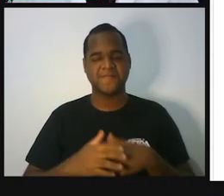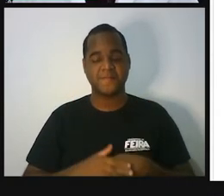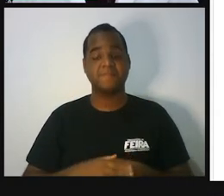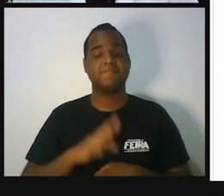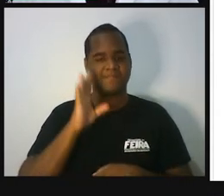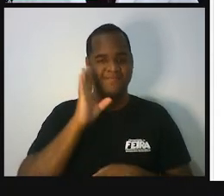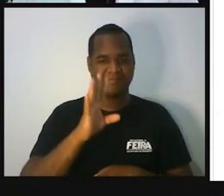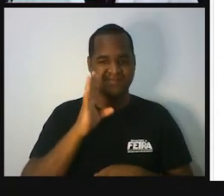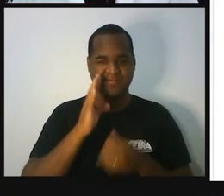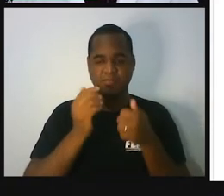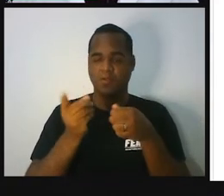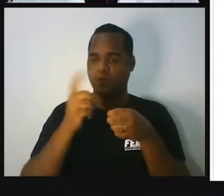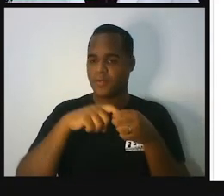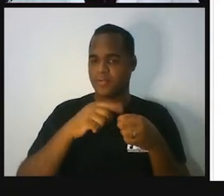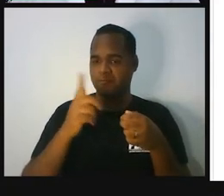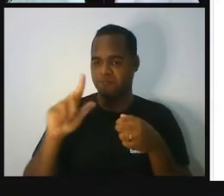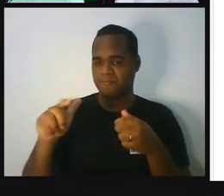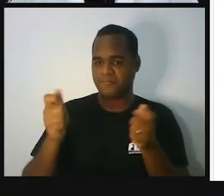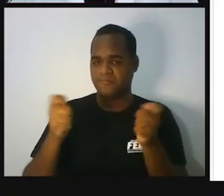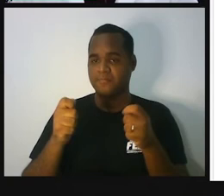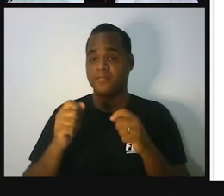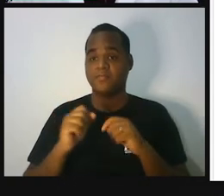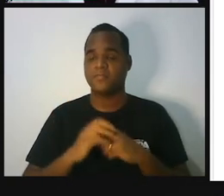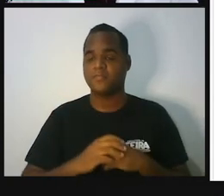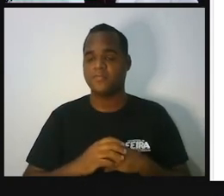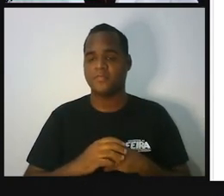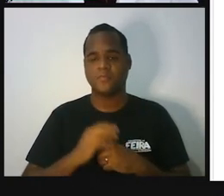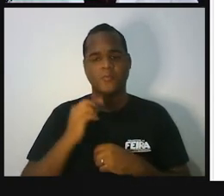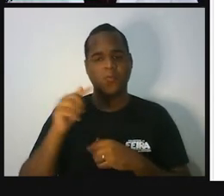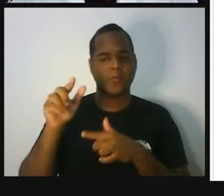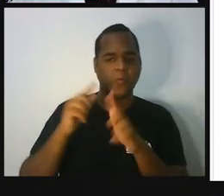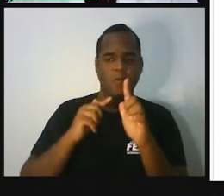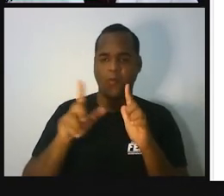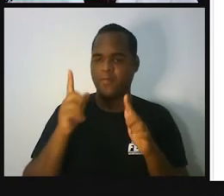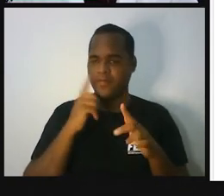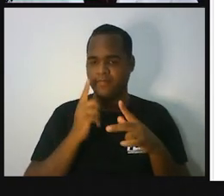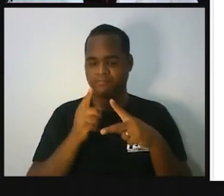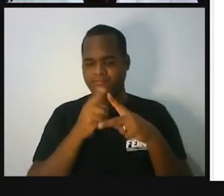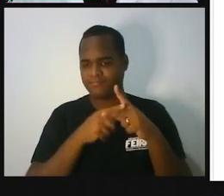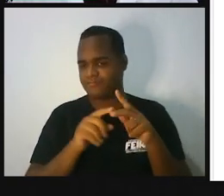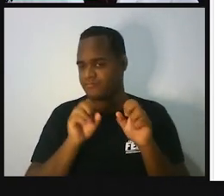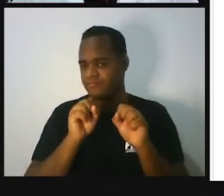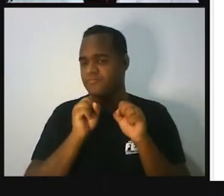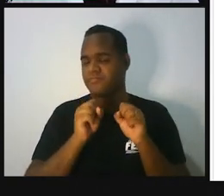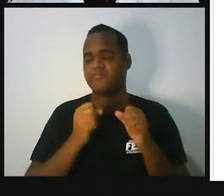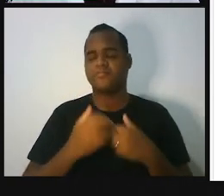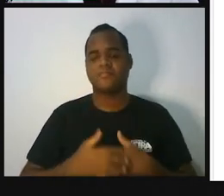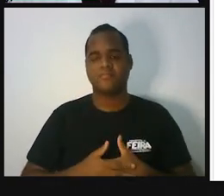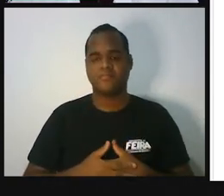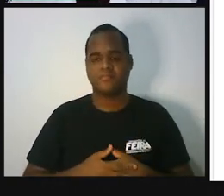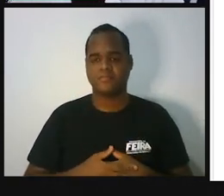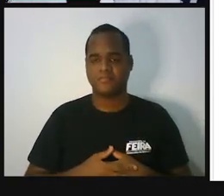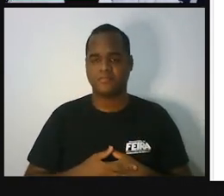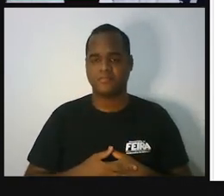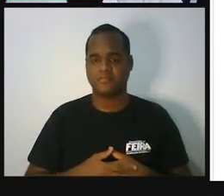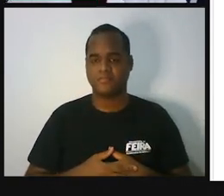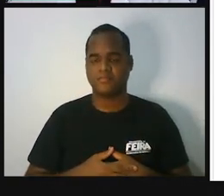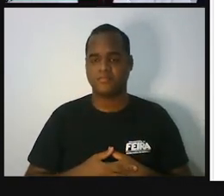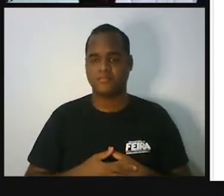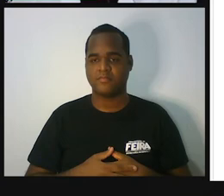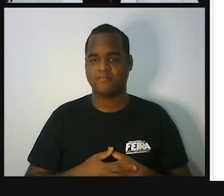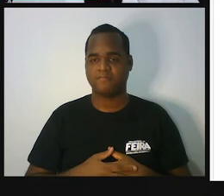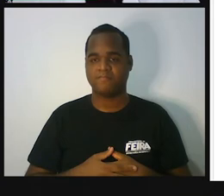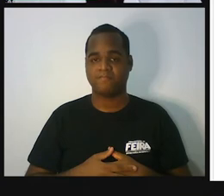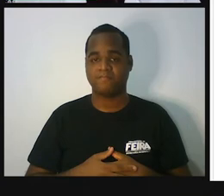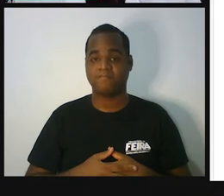O Bacana vou voltar lá vamos fazer só mais algumas medidas e como fazer